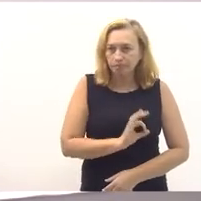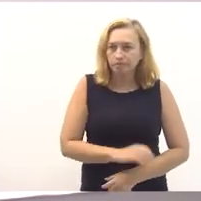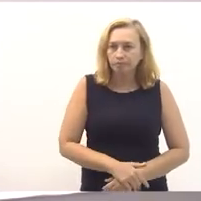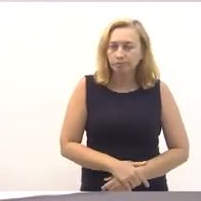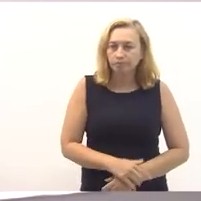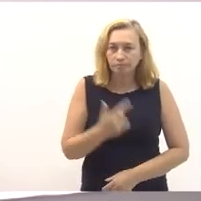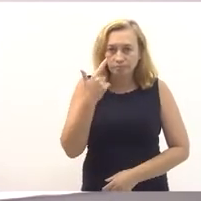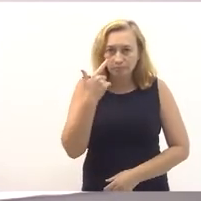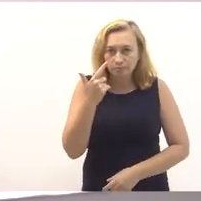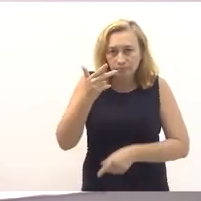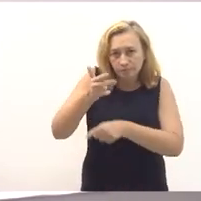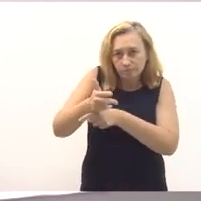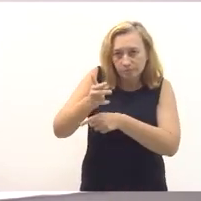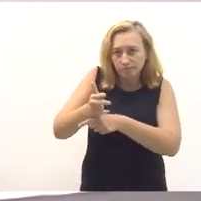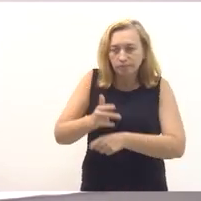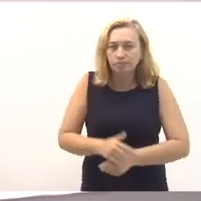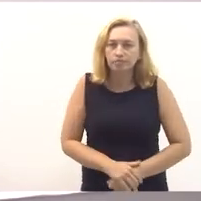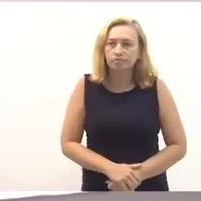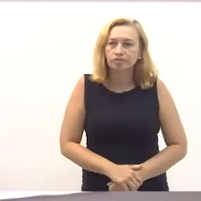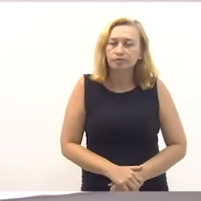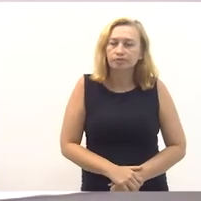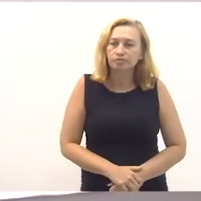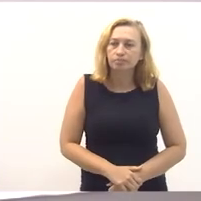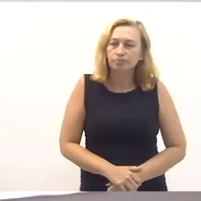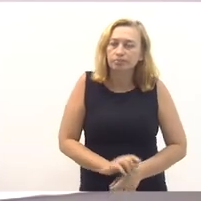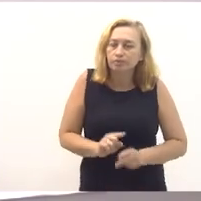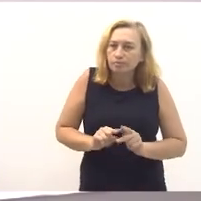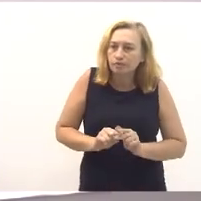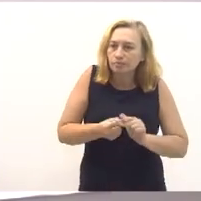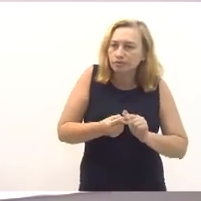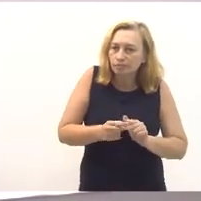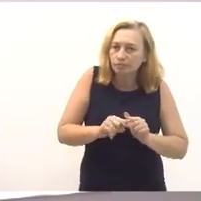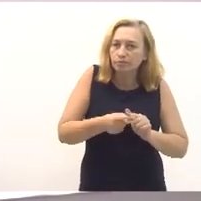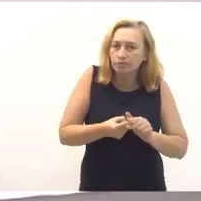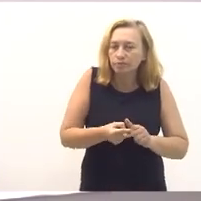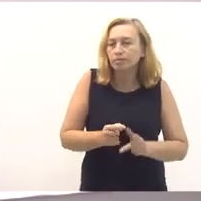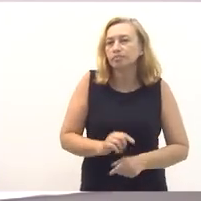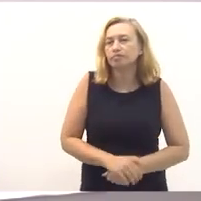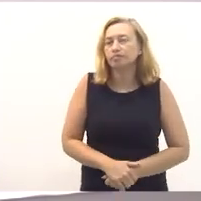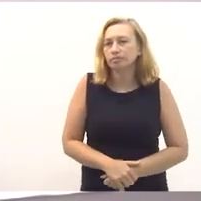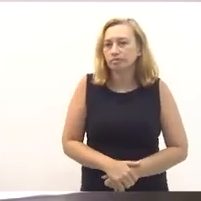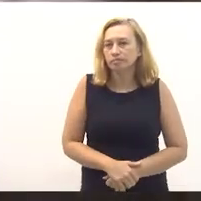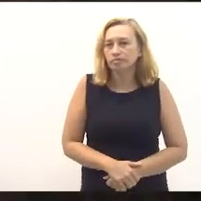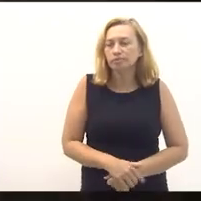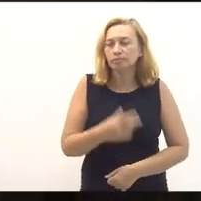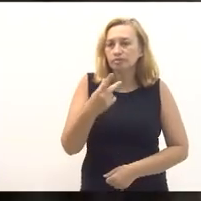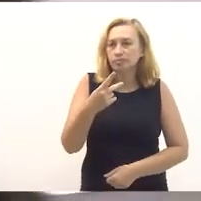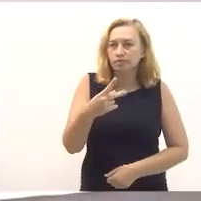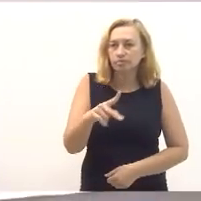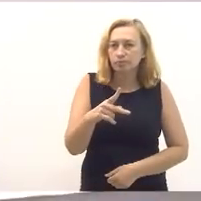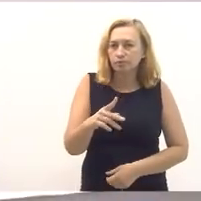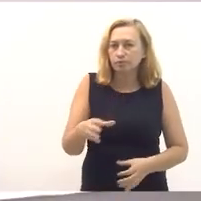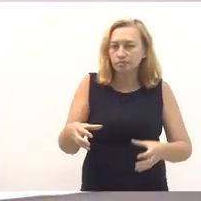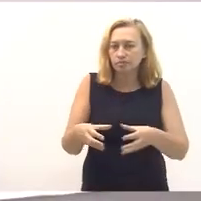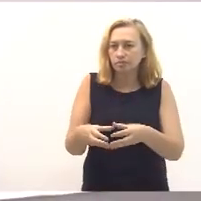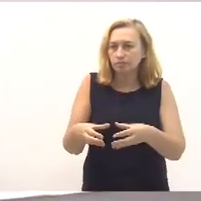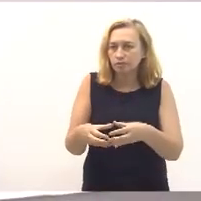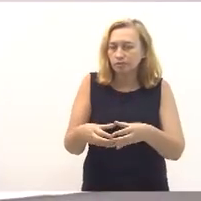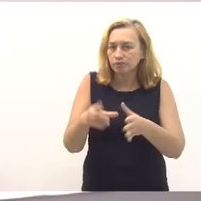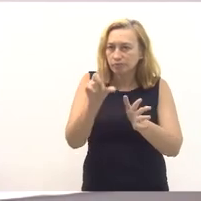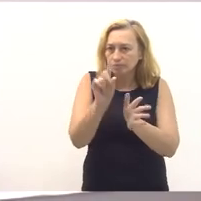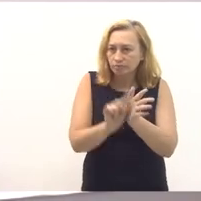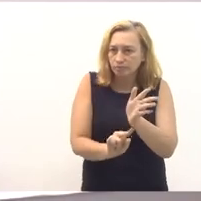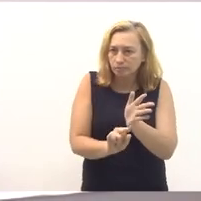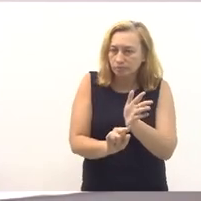PM vendo os vídeos vai corrigir o posicionamento dos seus comandados para